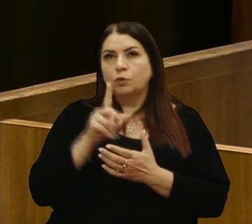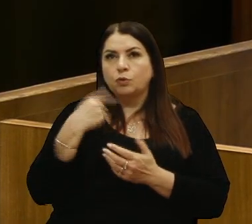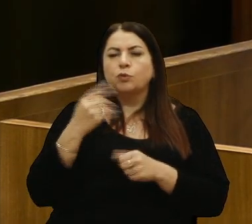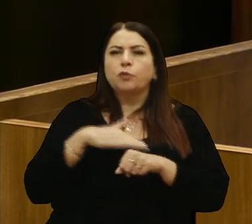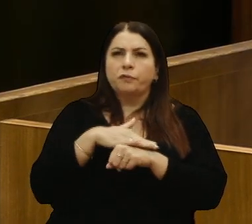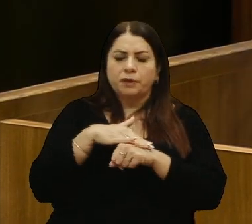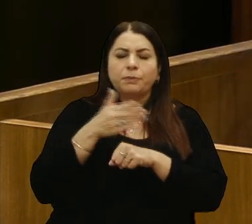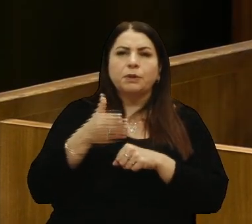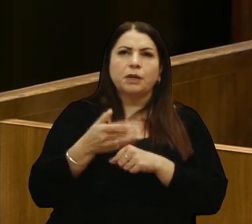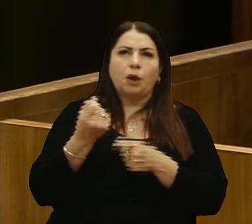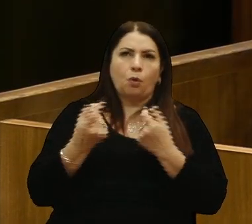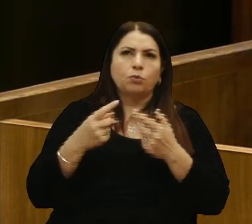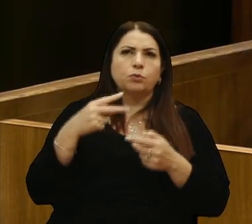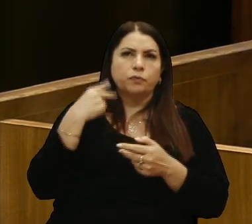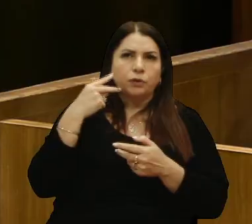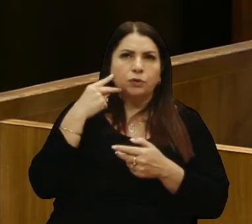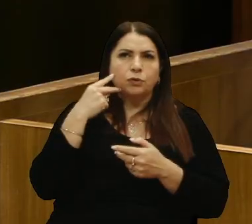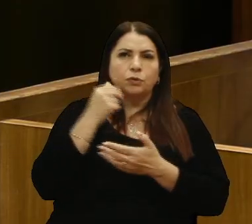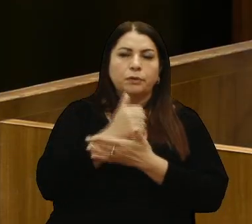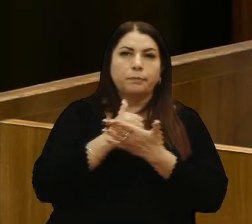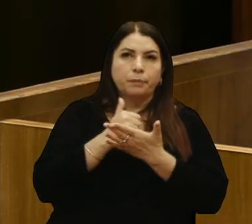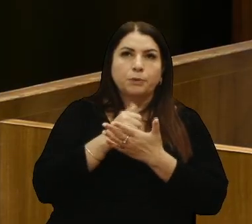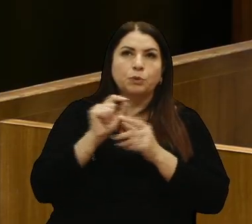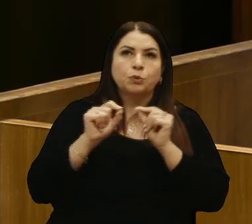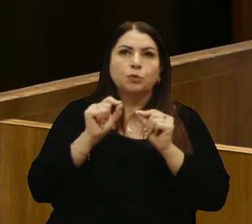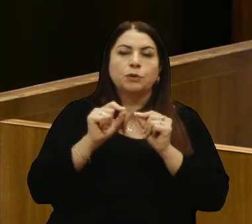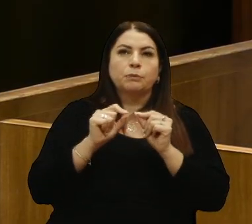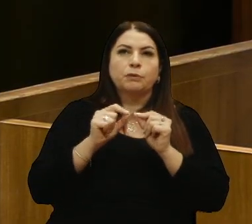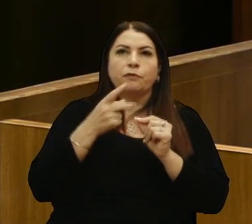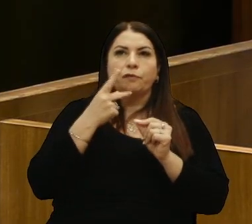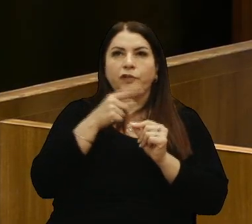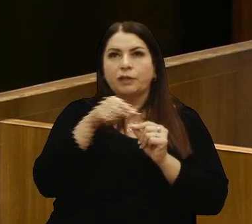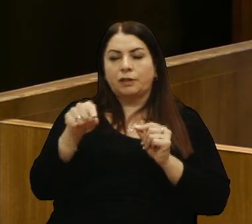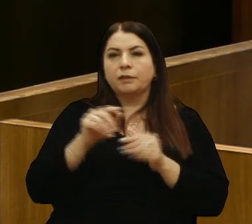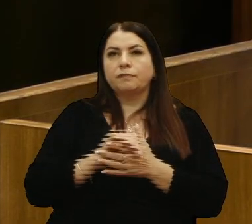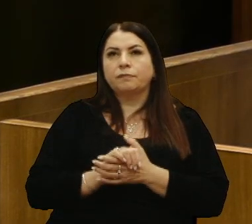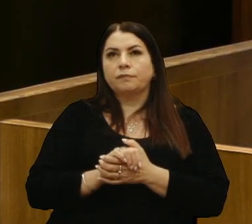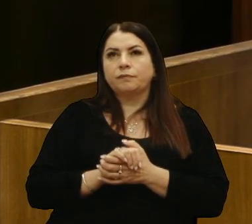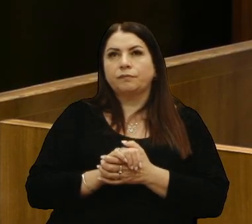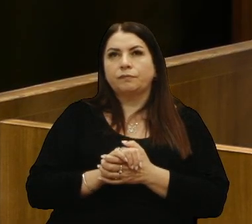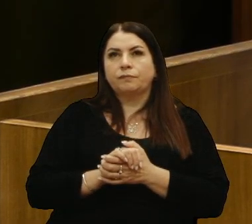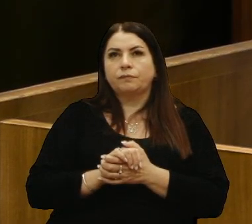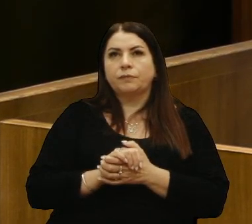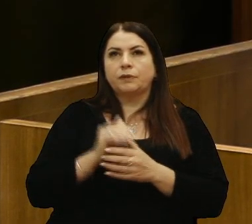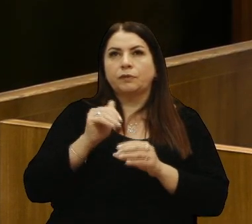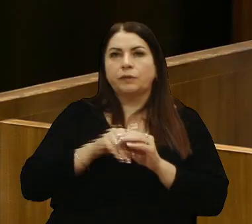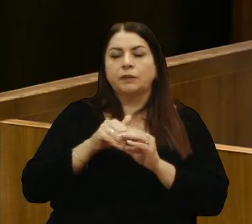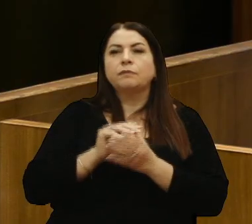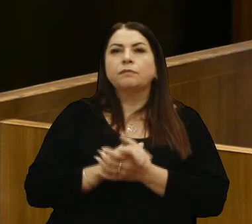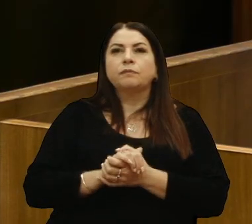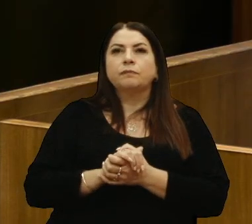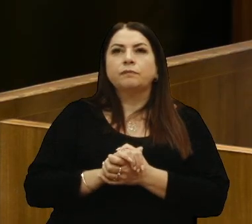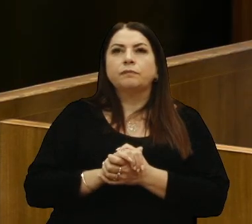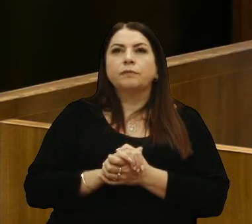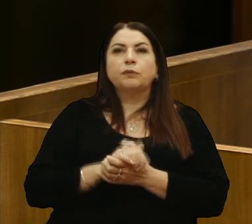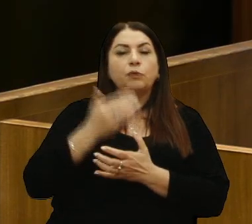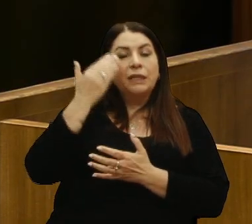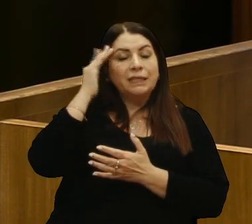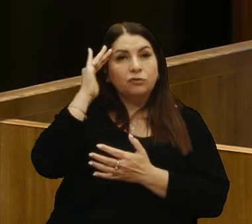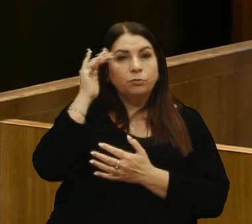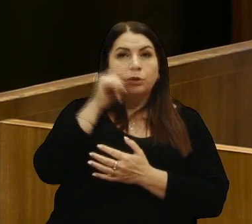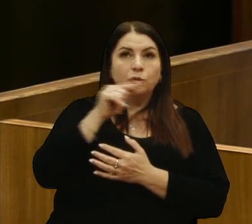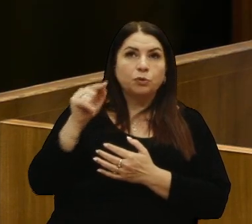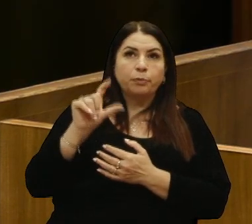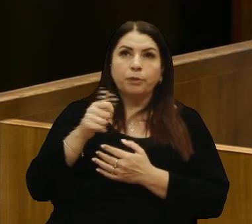conversamos aqui, alguns vereadores na base, sobre se pronunciar durante a votação. E foi entendimento